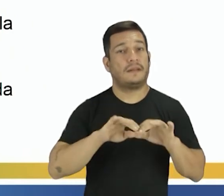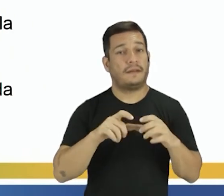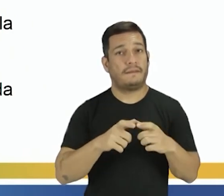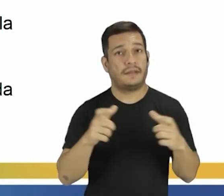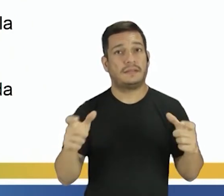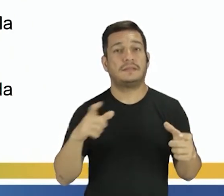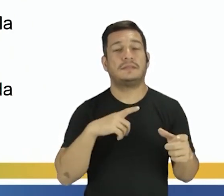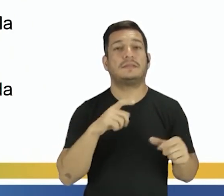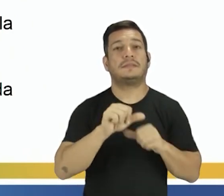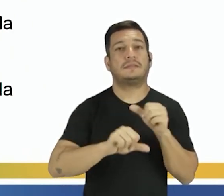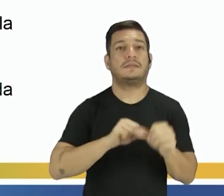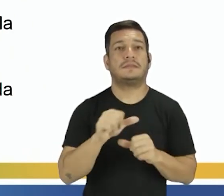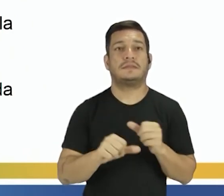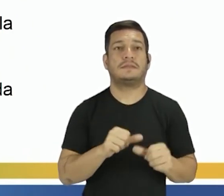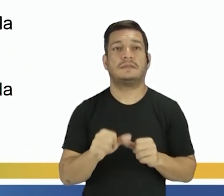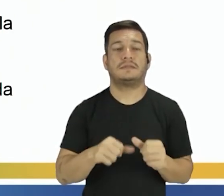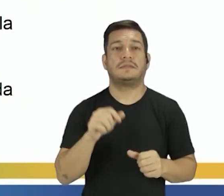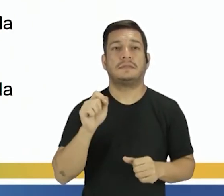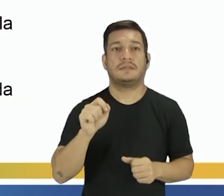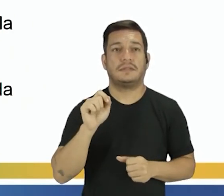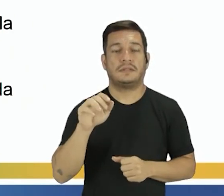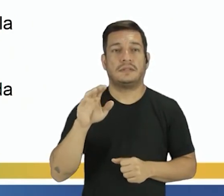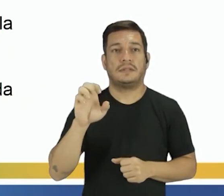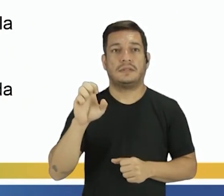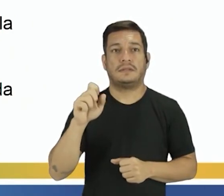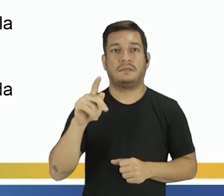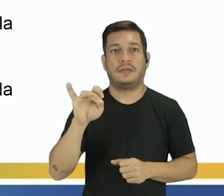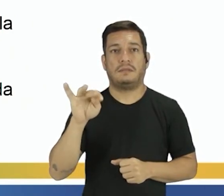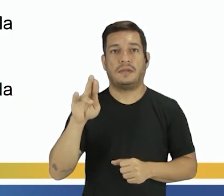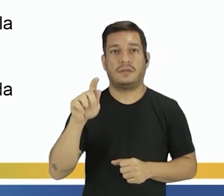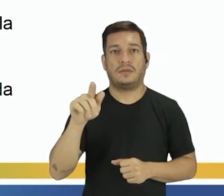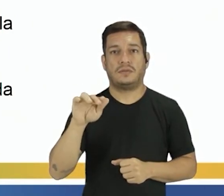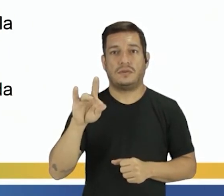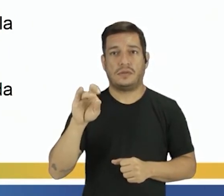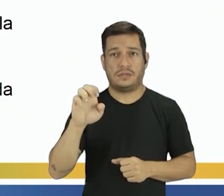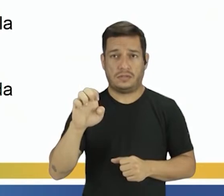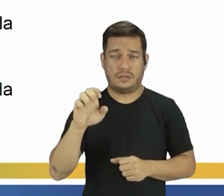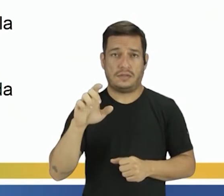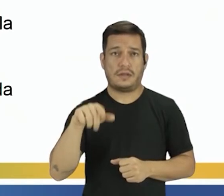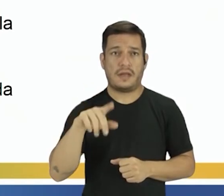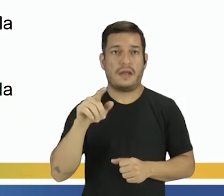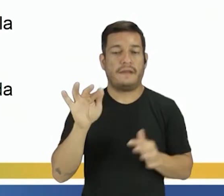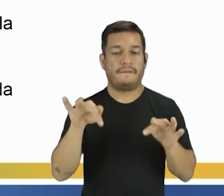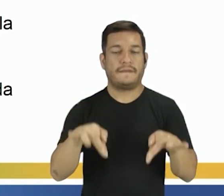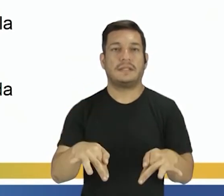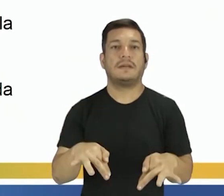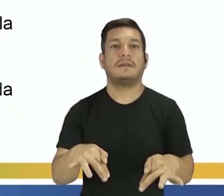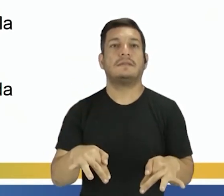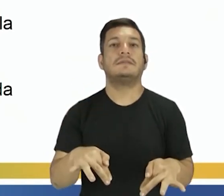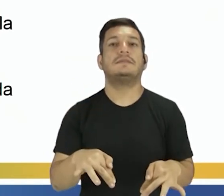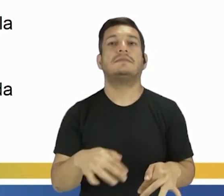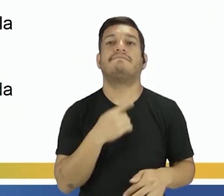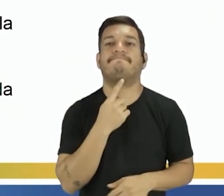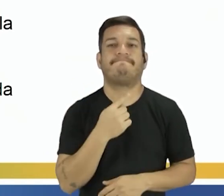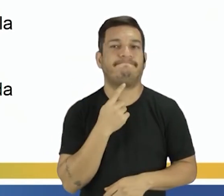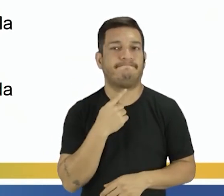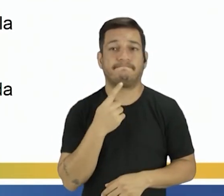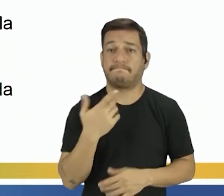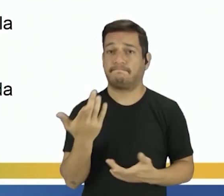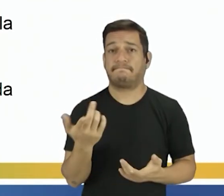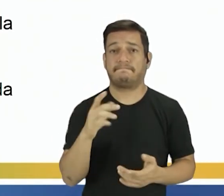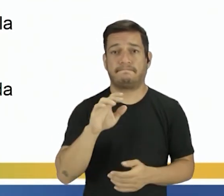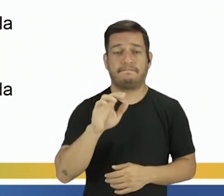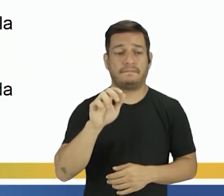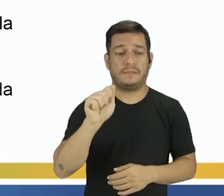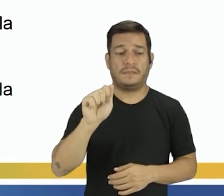de crescimento ocorre as transformações da espermátide e espermatozoide? Não, isso aí já é lá no final. Nenhuma das alternativas.